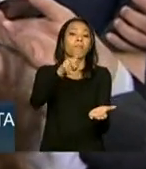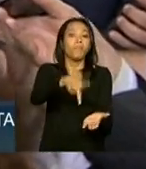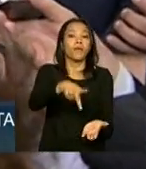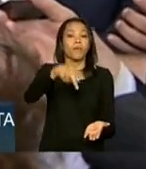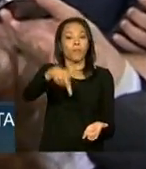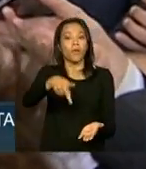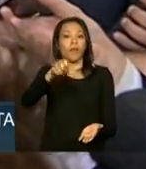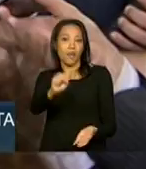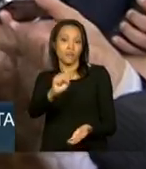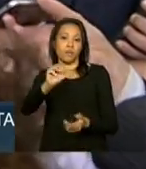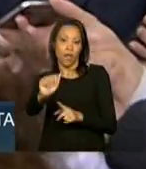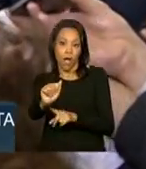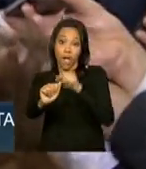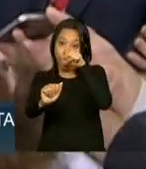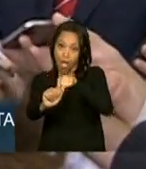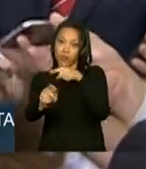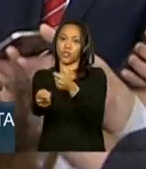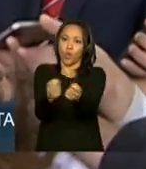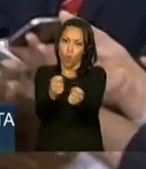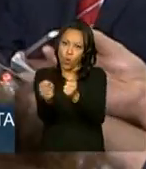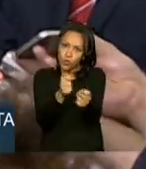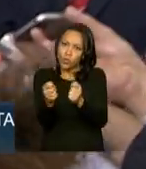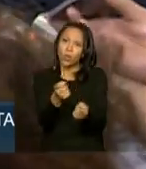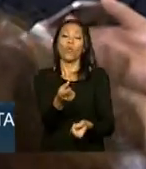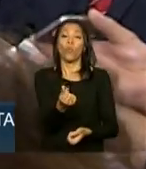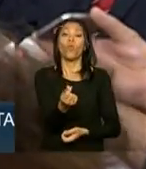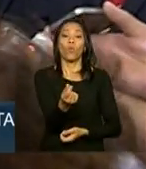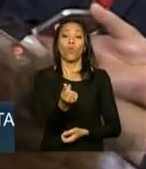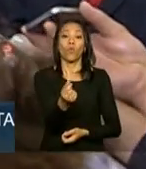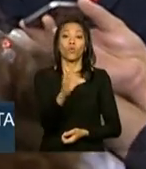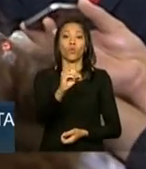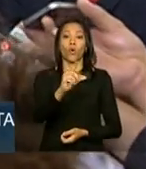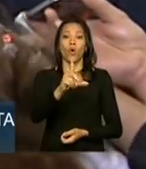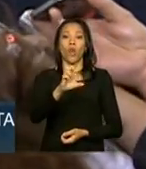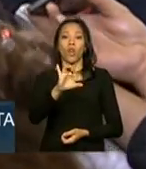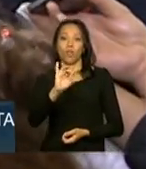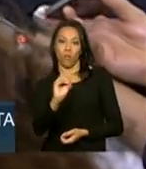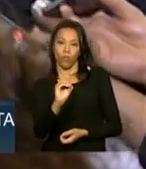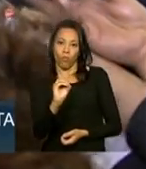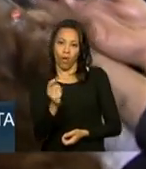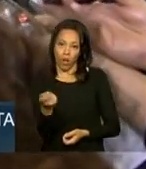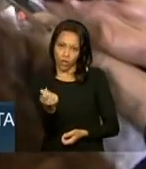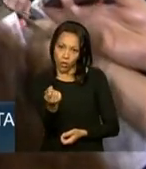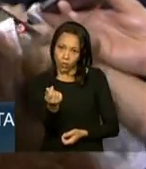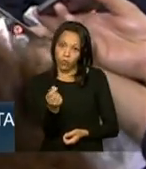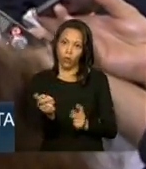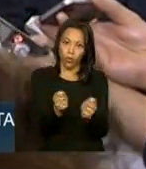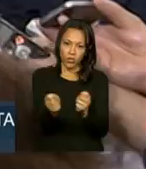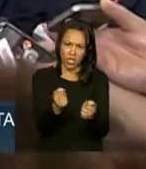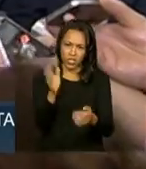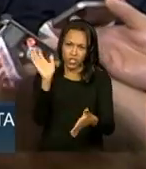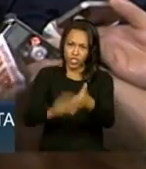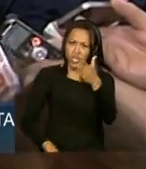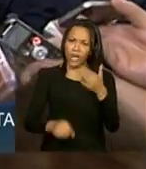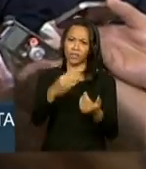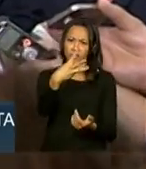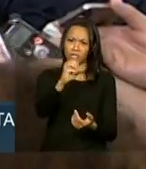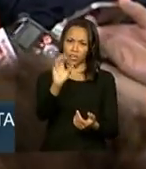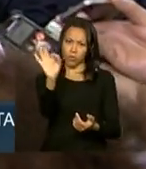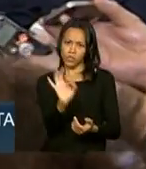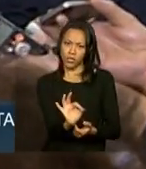A PPSA controla o custo do óleo. Não tem por que tirar os 30% da